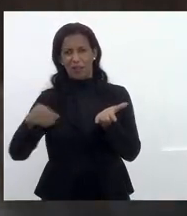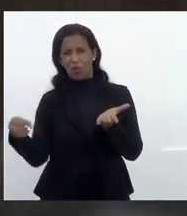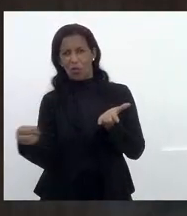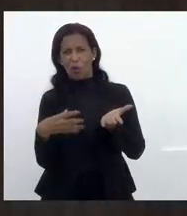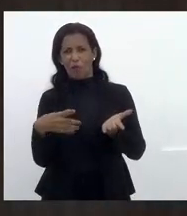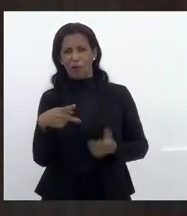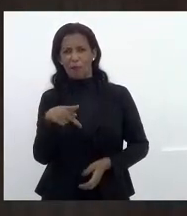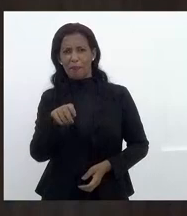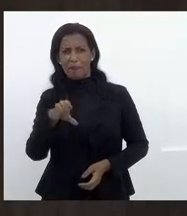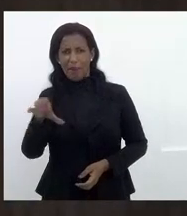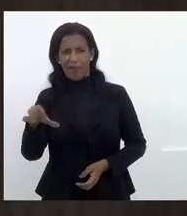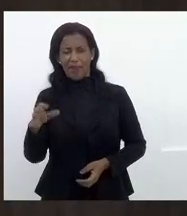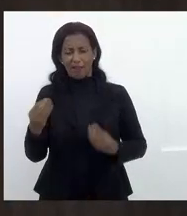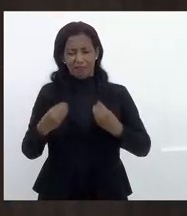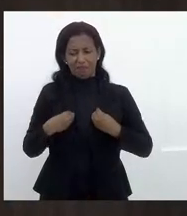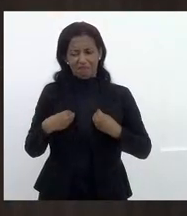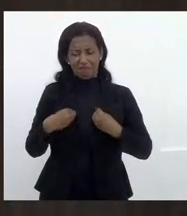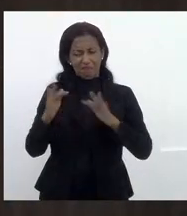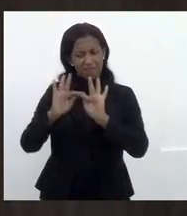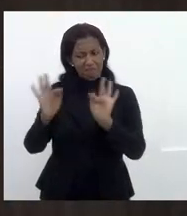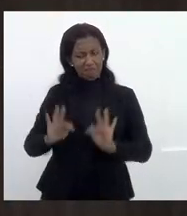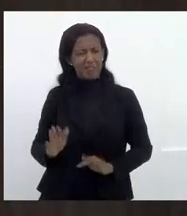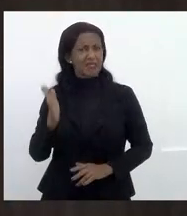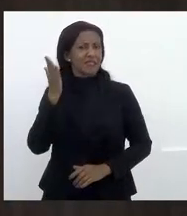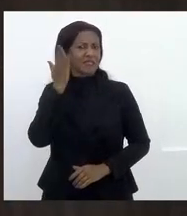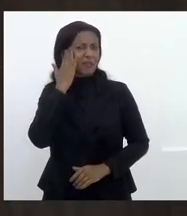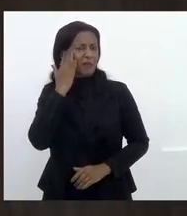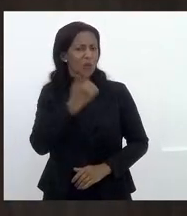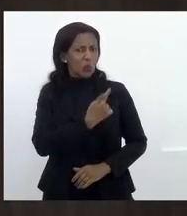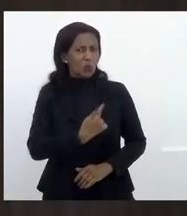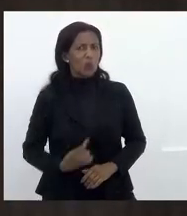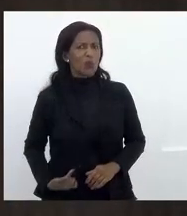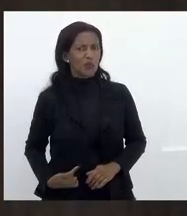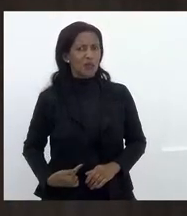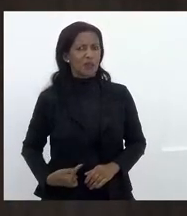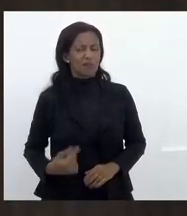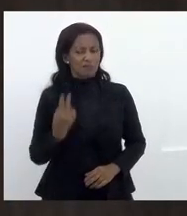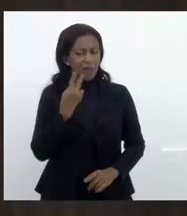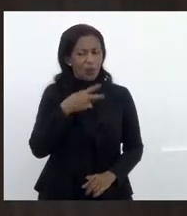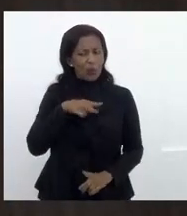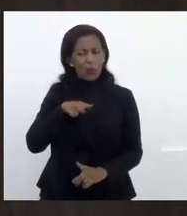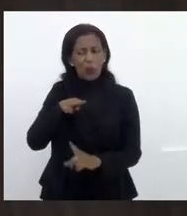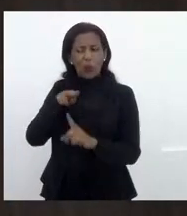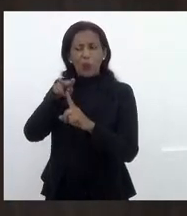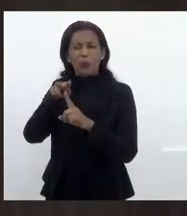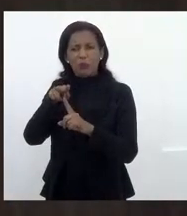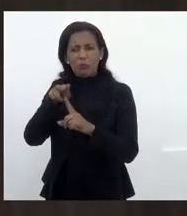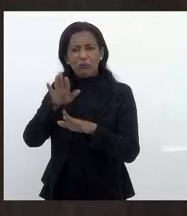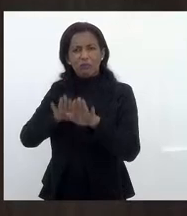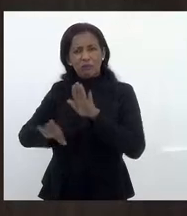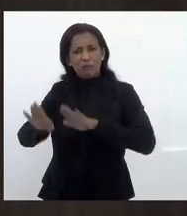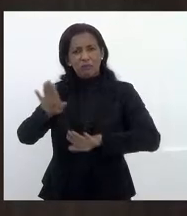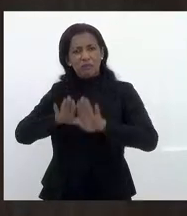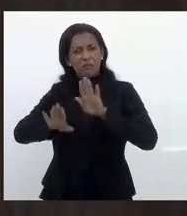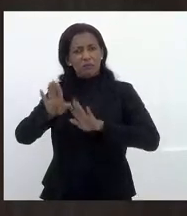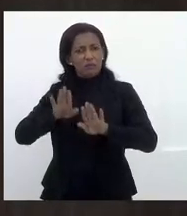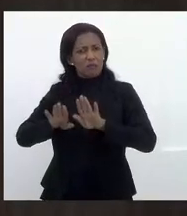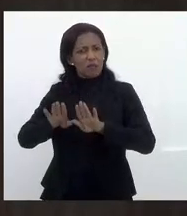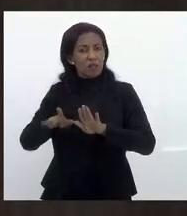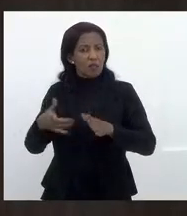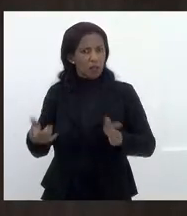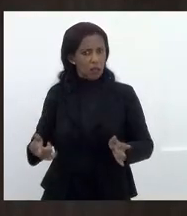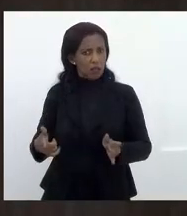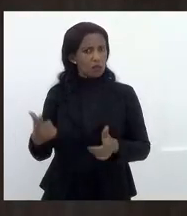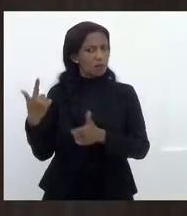PEC que eu fico feliz de saber que o Governo está olhando com mais cuidado isso que tá sendo